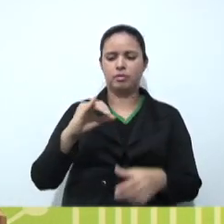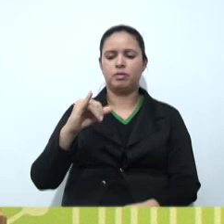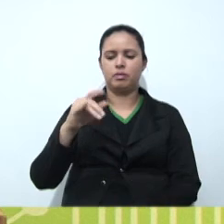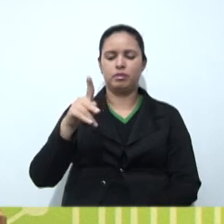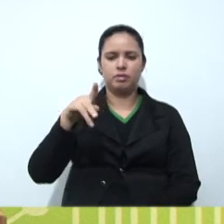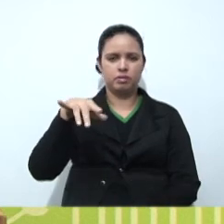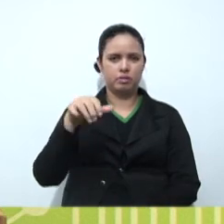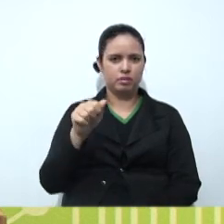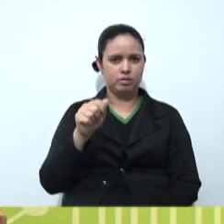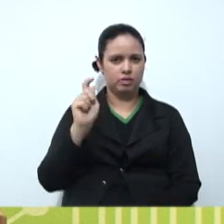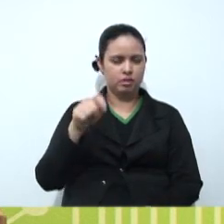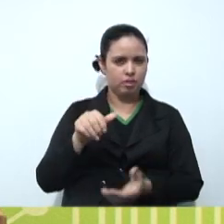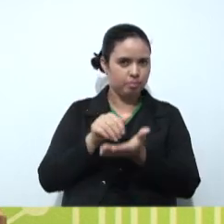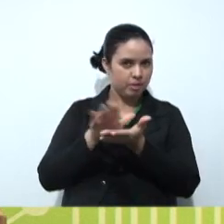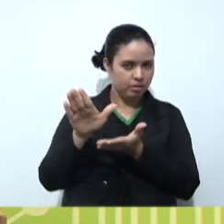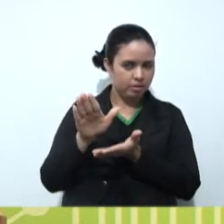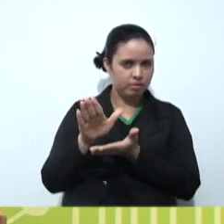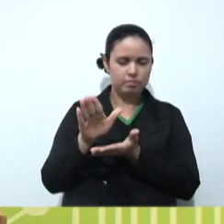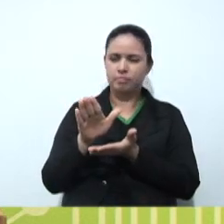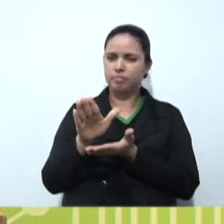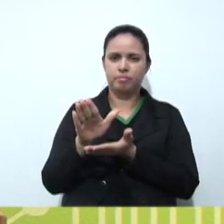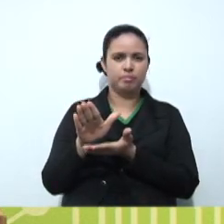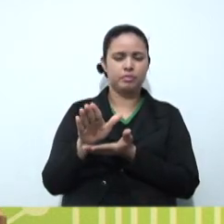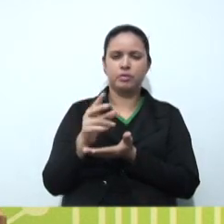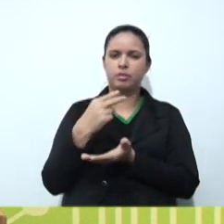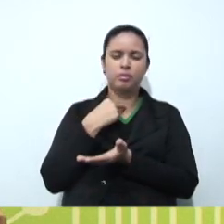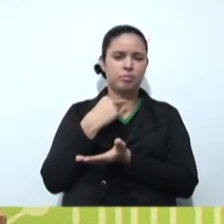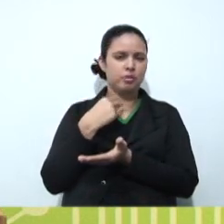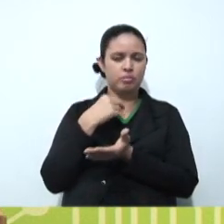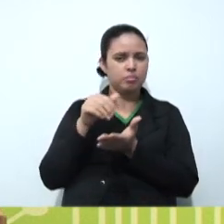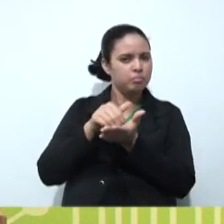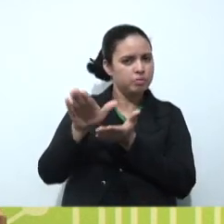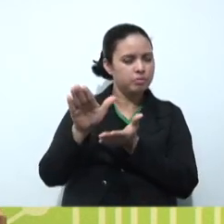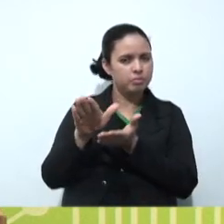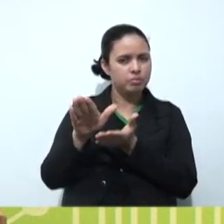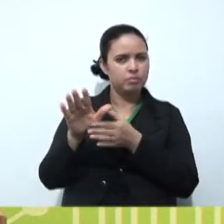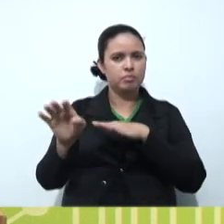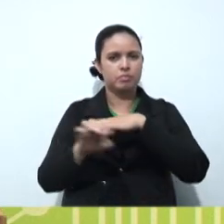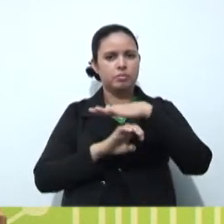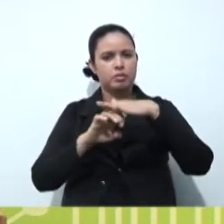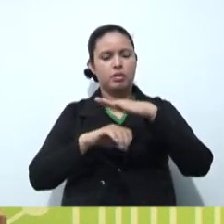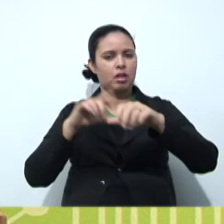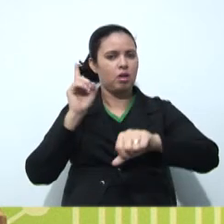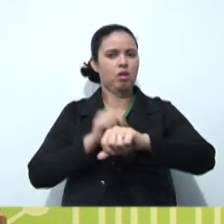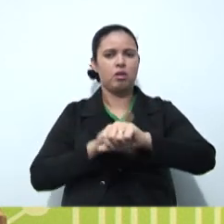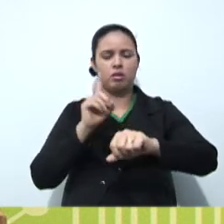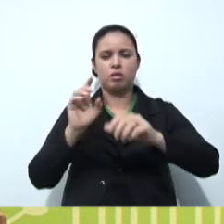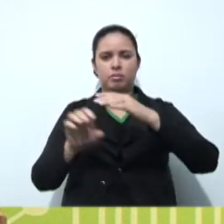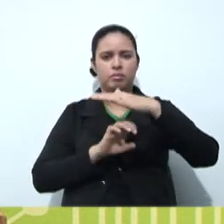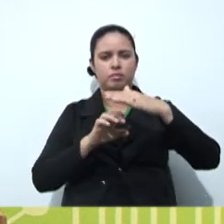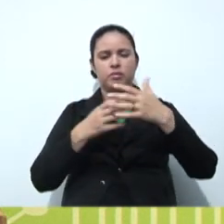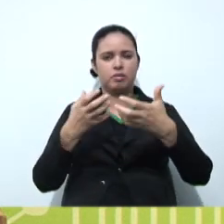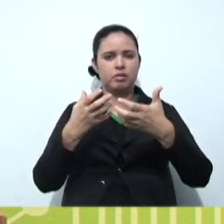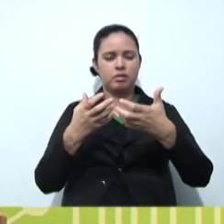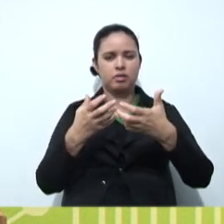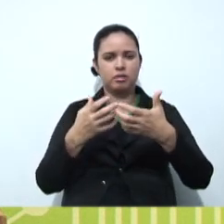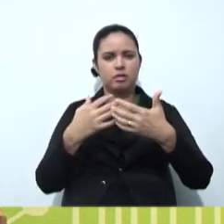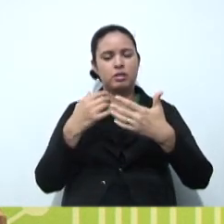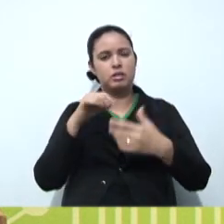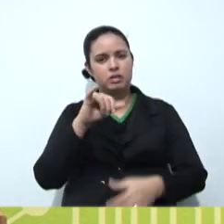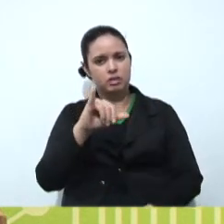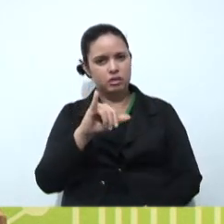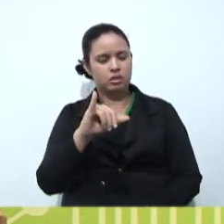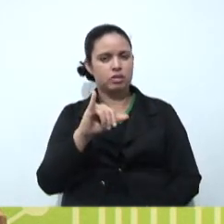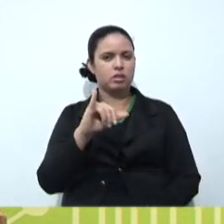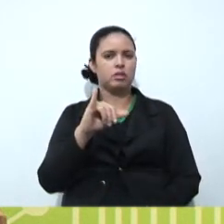Depende da situação. Ele realmente não pode ser mandado embora pela empresa a hora que a empresa quiser. É lógico que se ele fizer algo muito